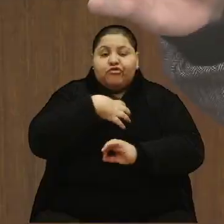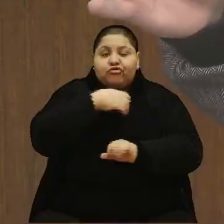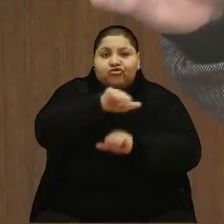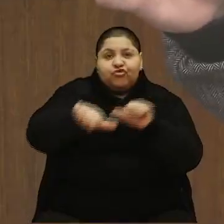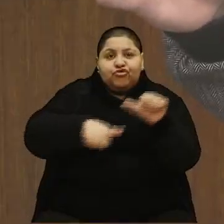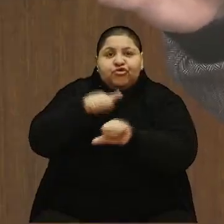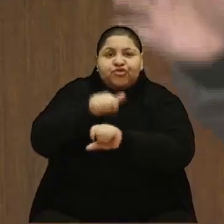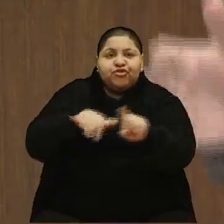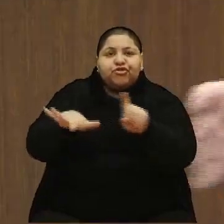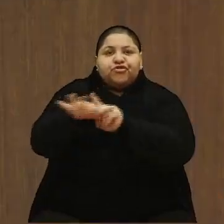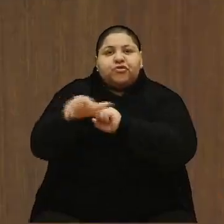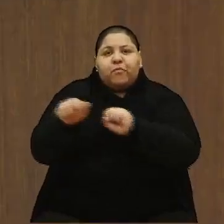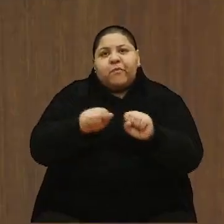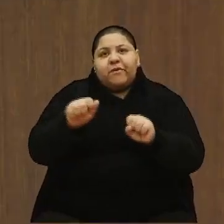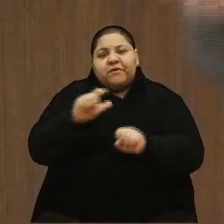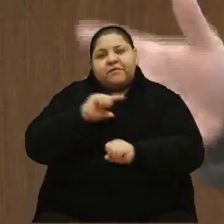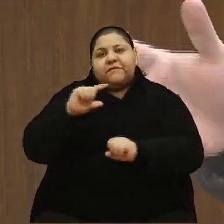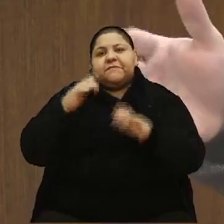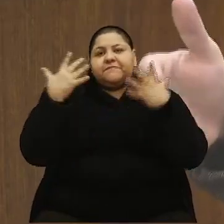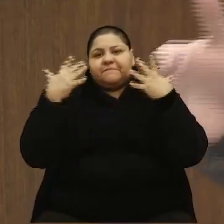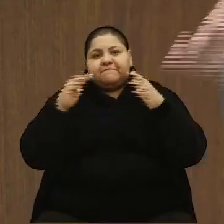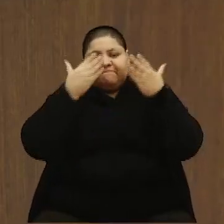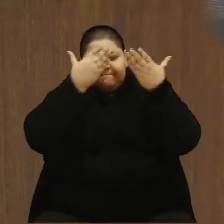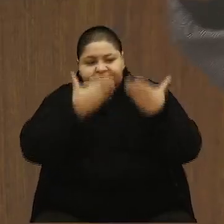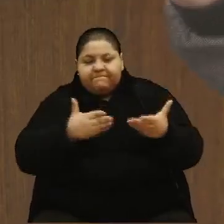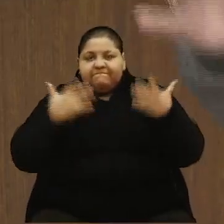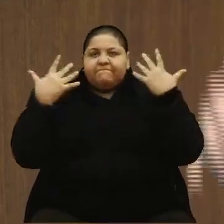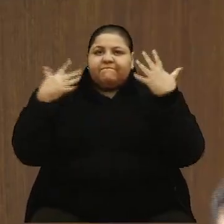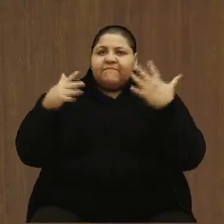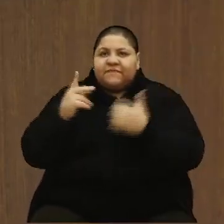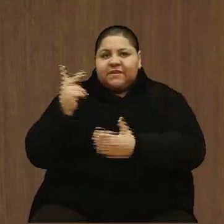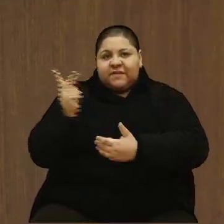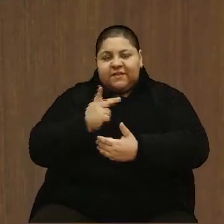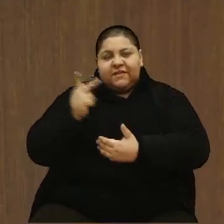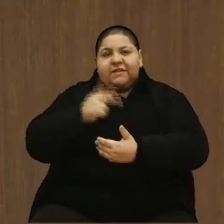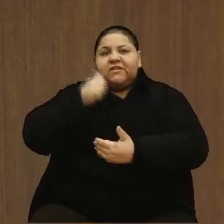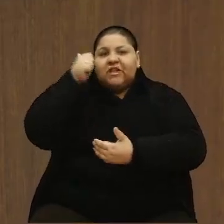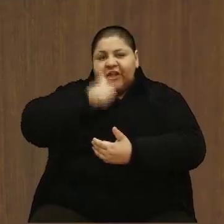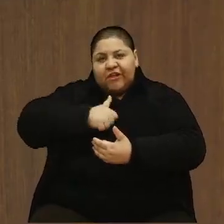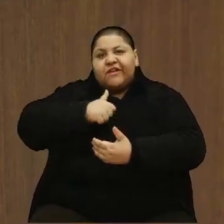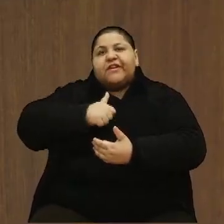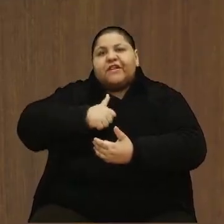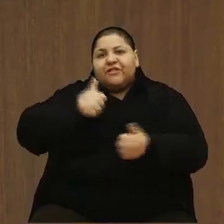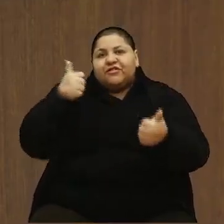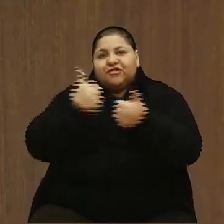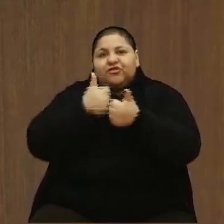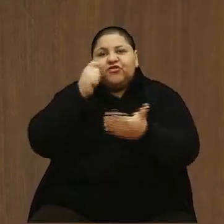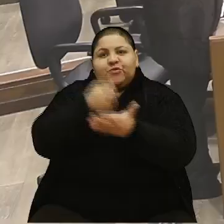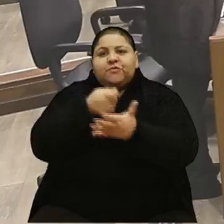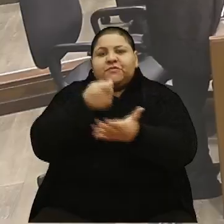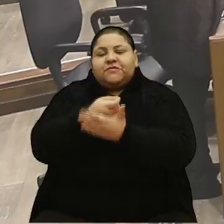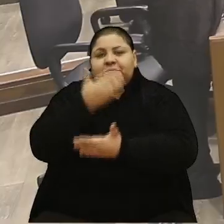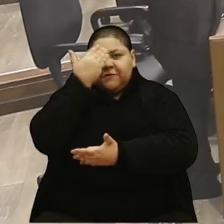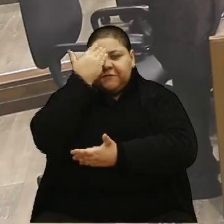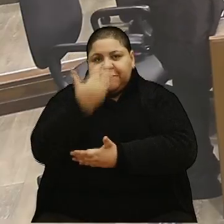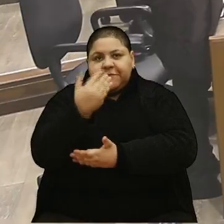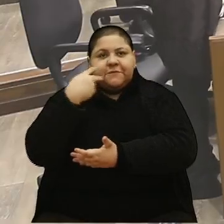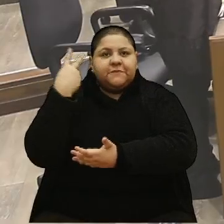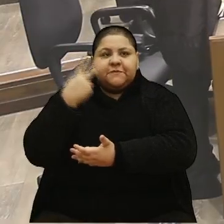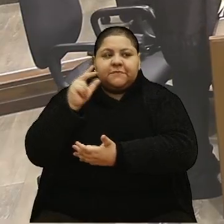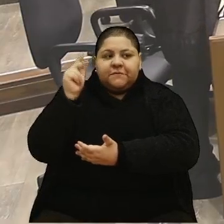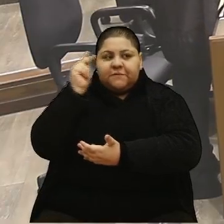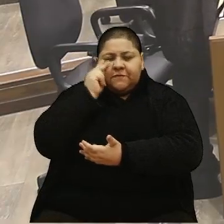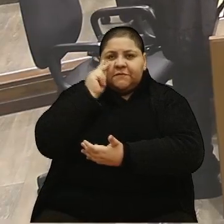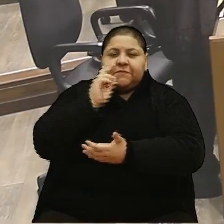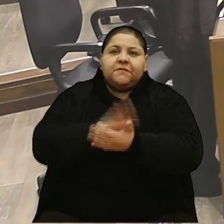uma sociedade pode ter. Então, parabenizar a senhora e parabenizar essas 2 grandes mulheres que estão com a senhora na luta. Obrigada, vereador Libardi.